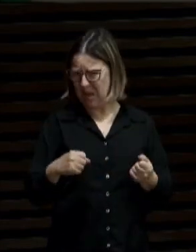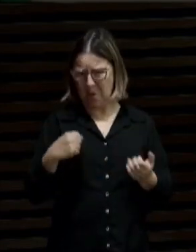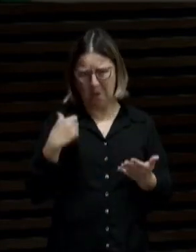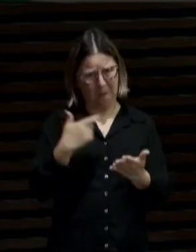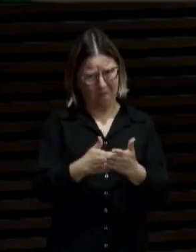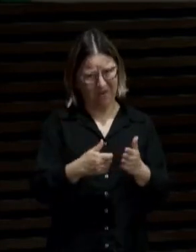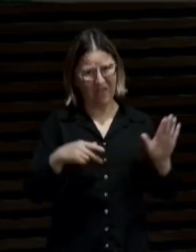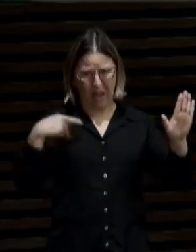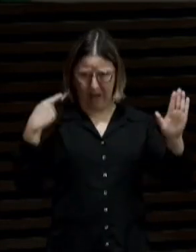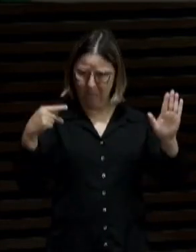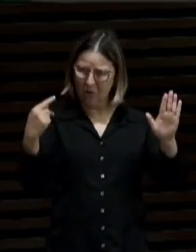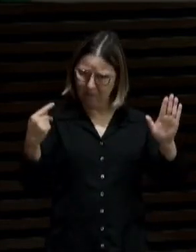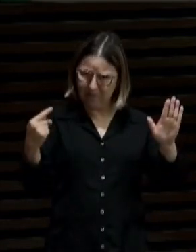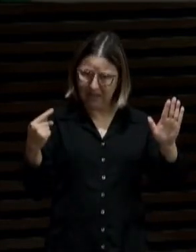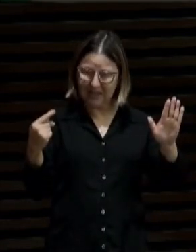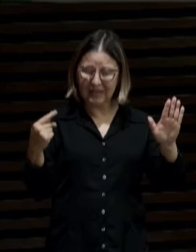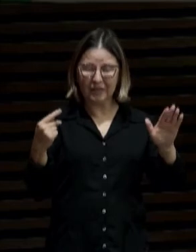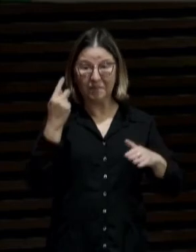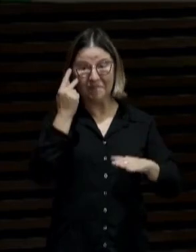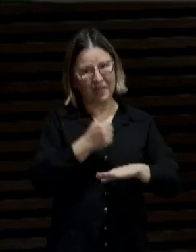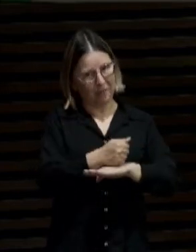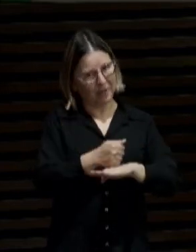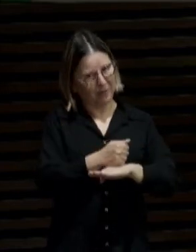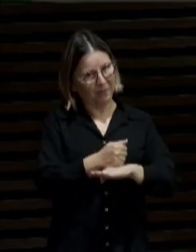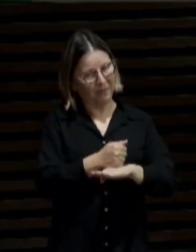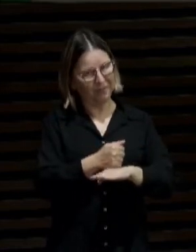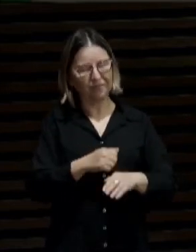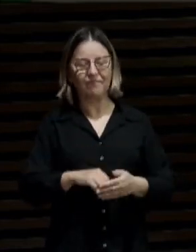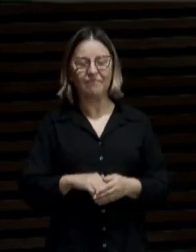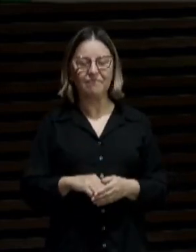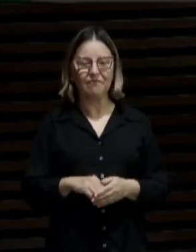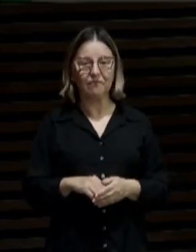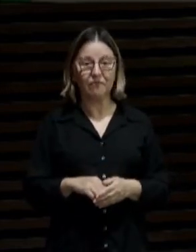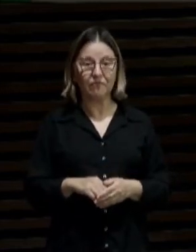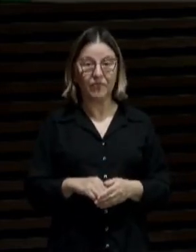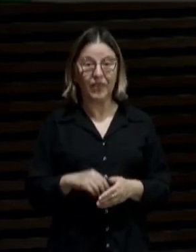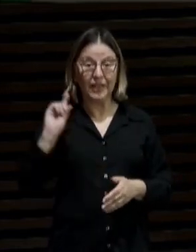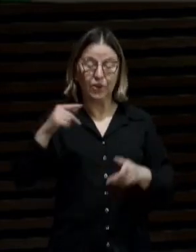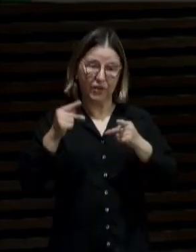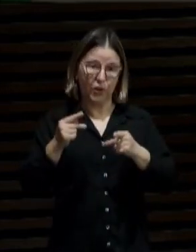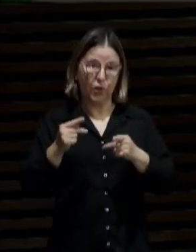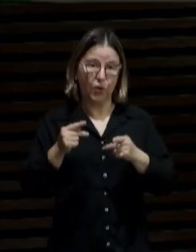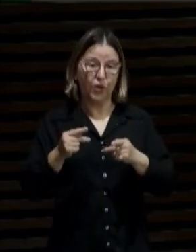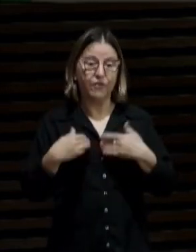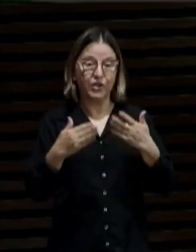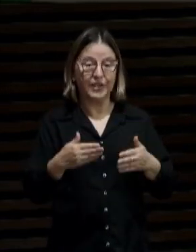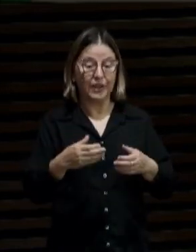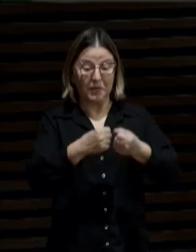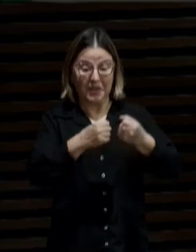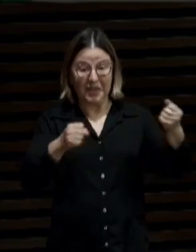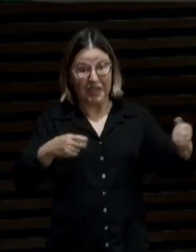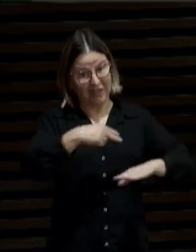mudar os seus planos? Se coloca no lugar de Abraão. Eu vou dar uma grande nação nesse filho. Beleza, está